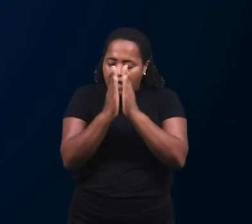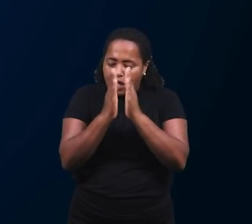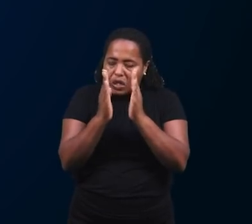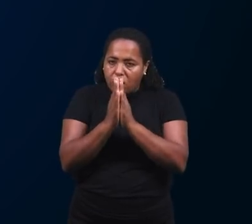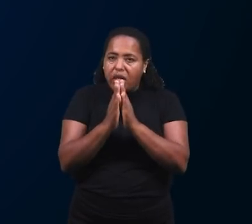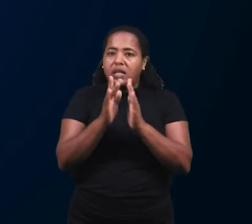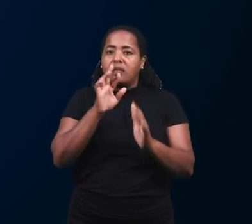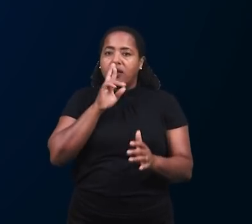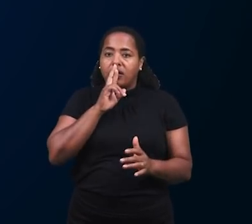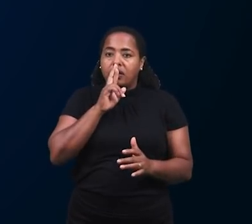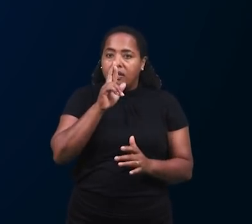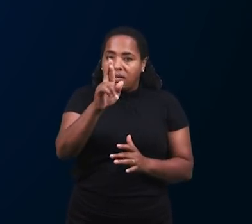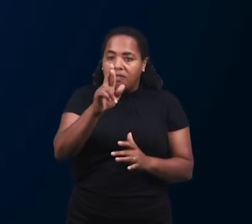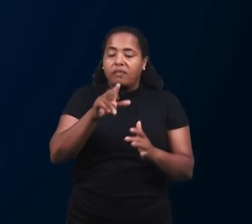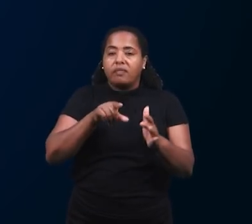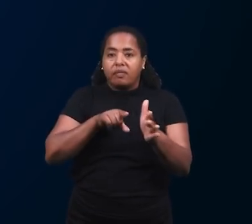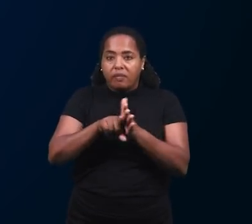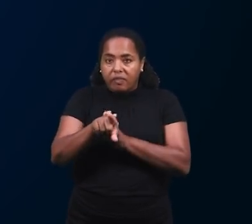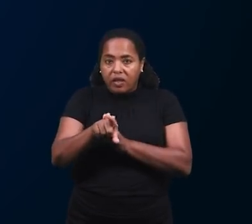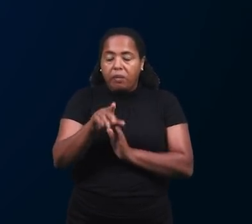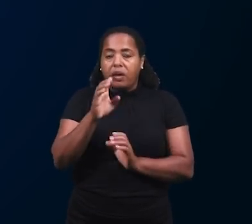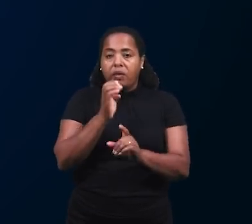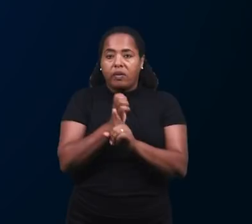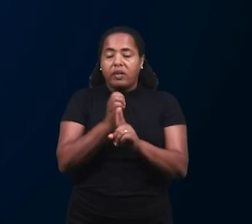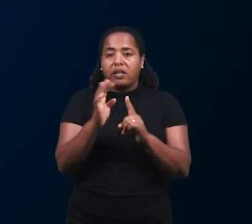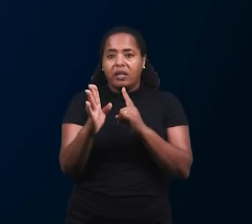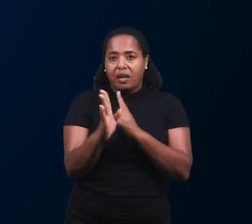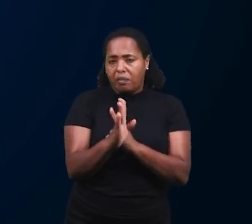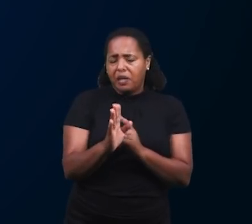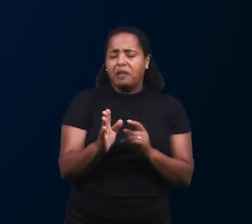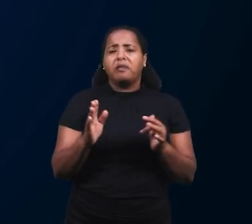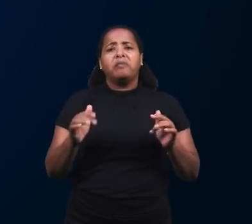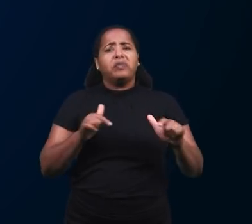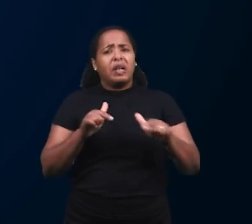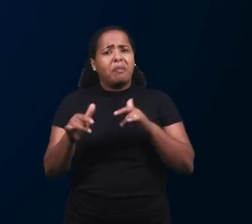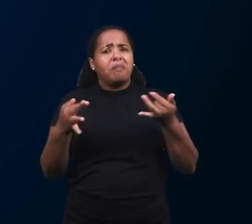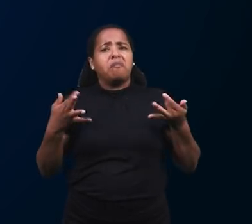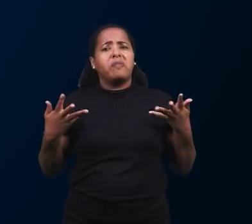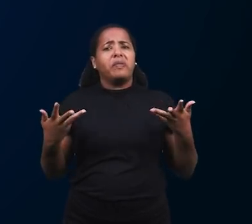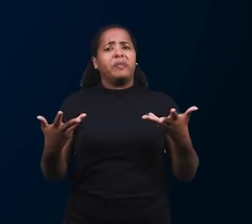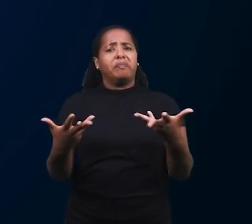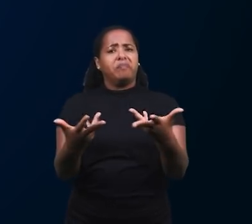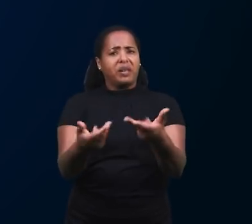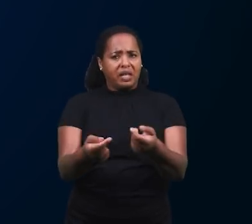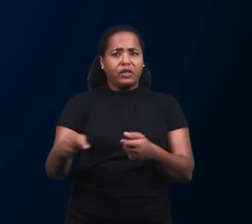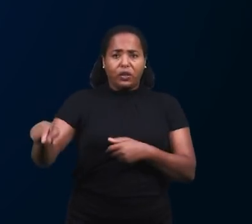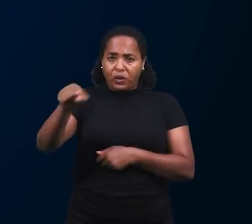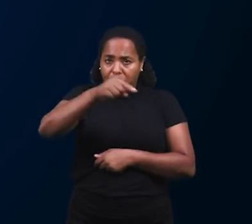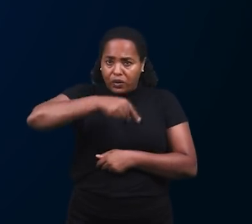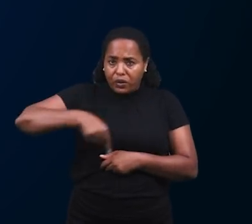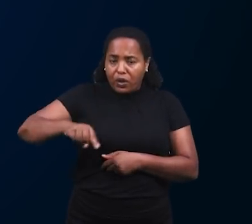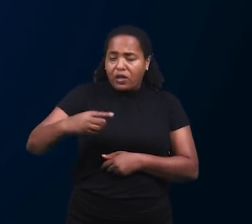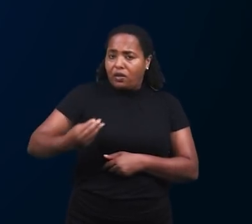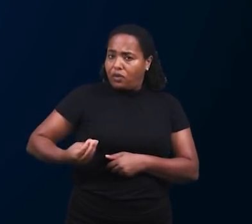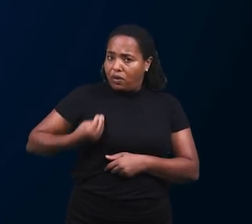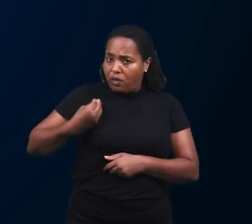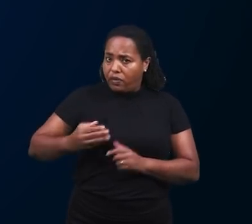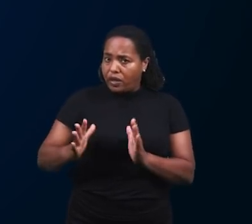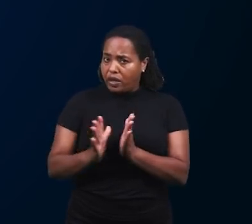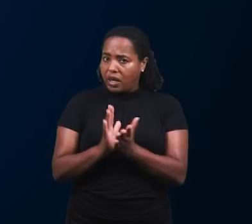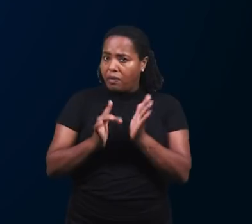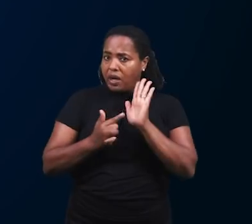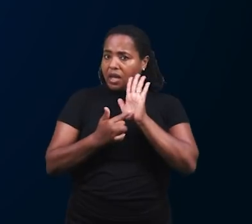grandes bênçãos na busca das respostas da EBD. Tem sido um trabalho maravilhoso e